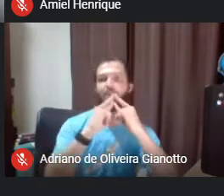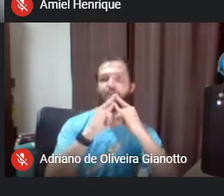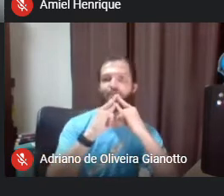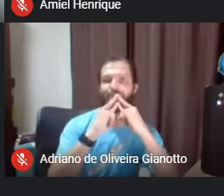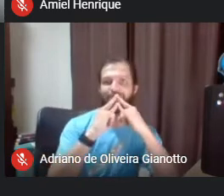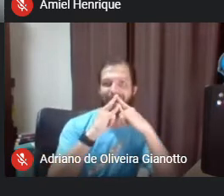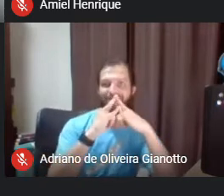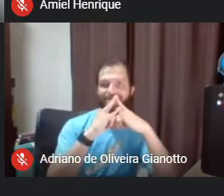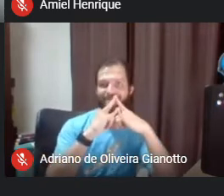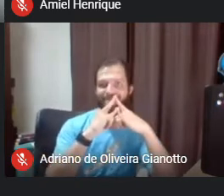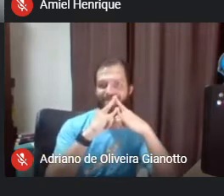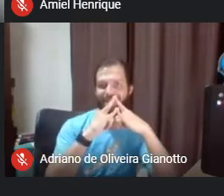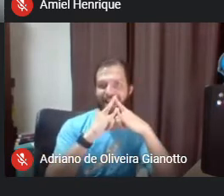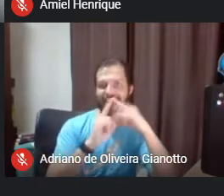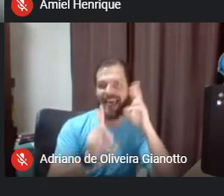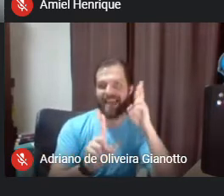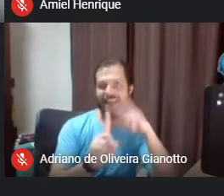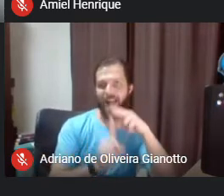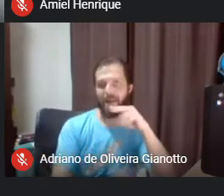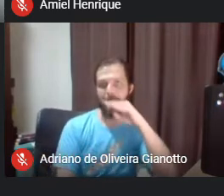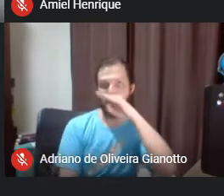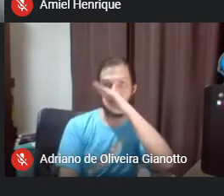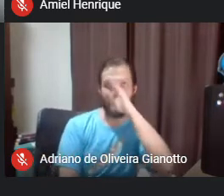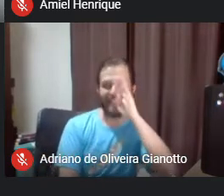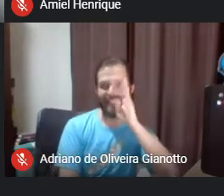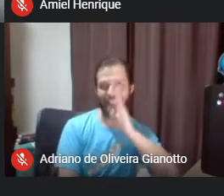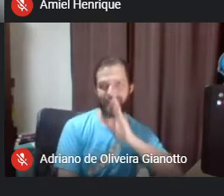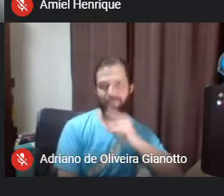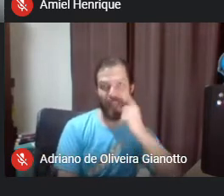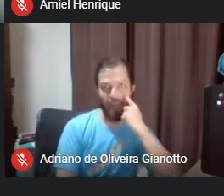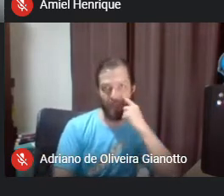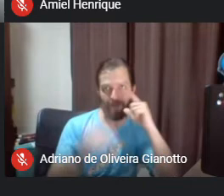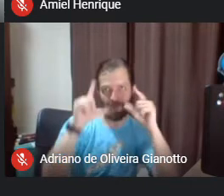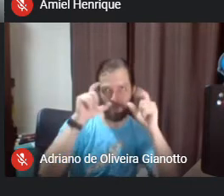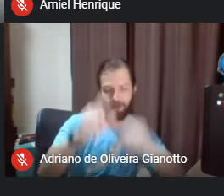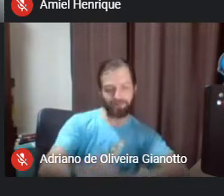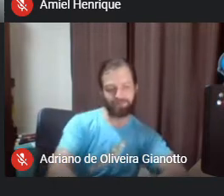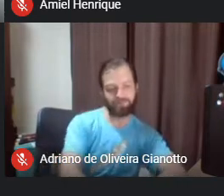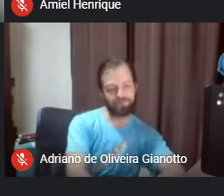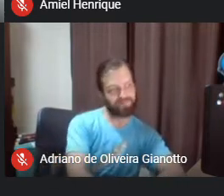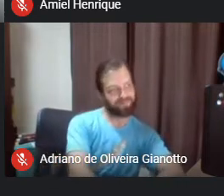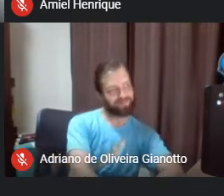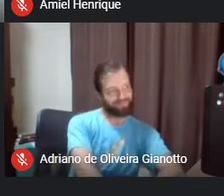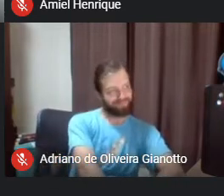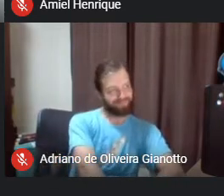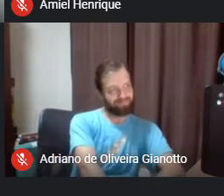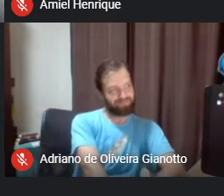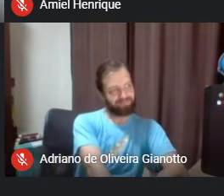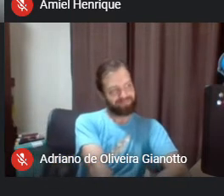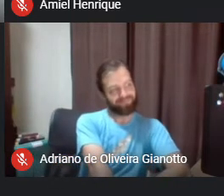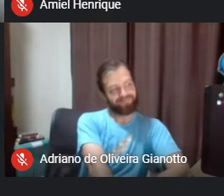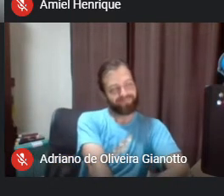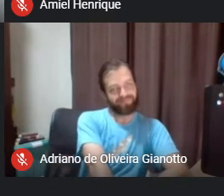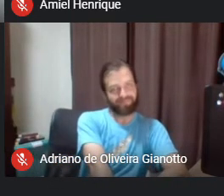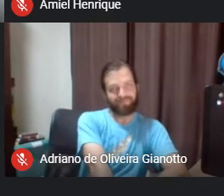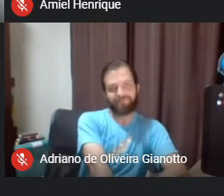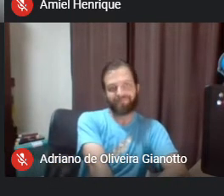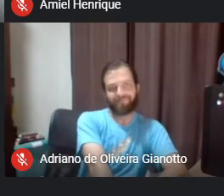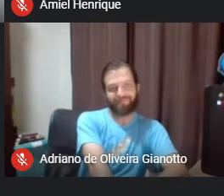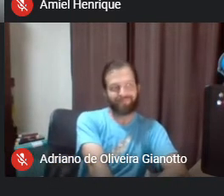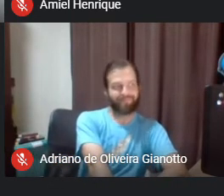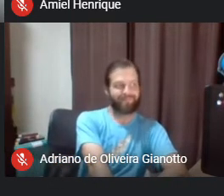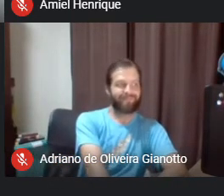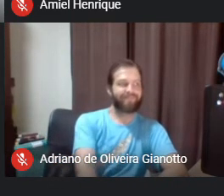uma escola que atualmente é chamada de INES, que é referência para o Brasil inteiro. Vou mostrar a foto para vocês.